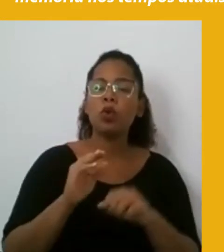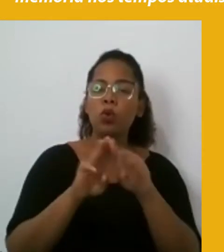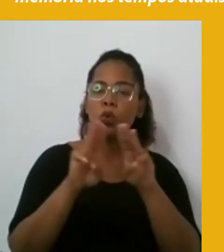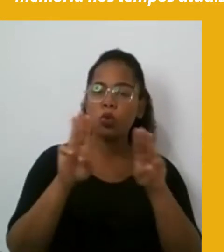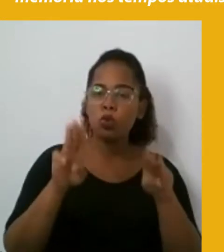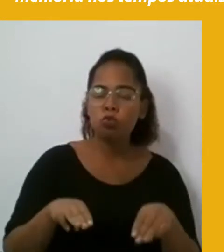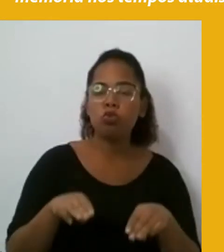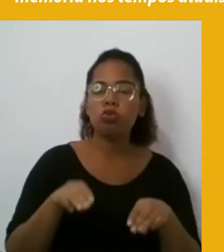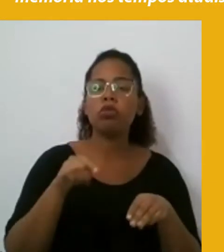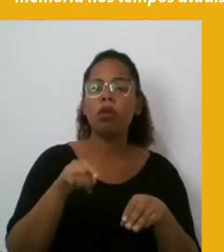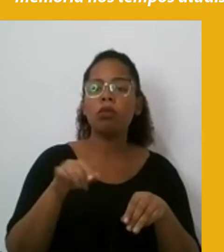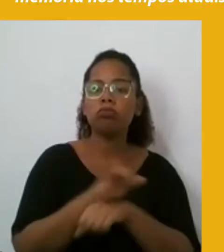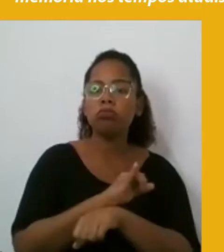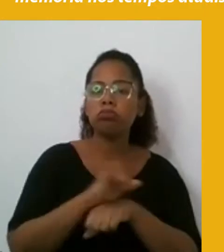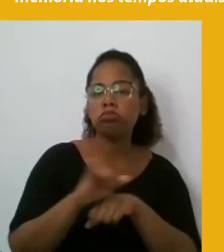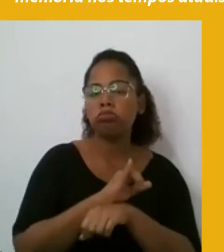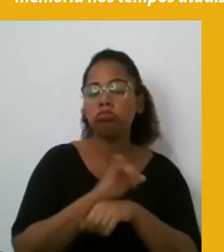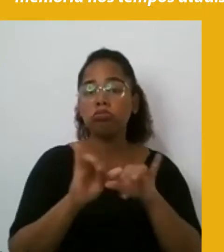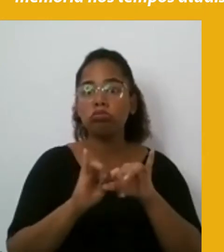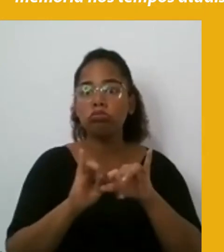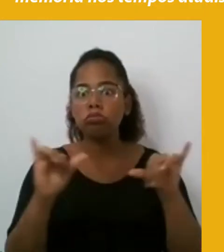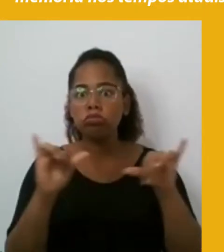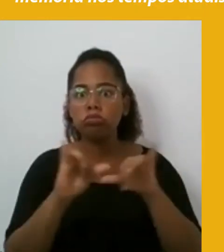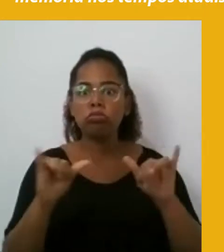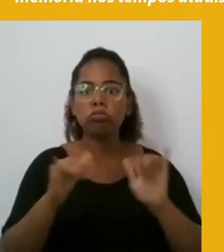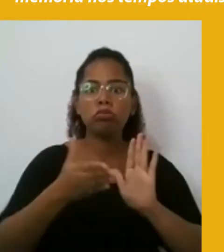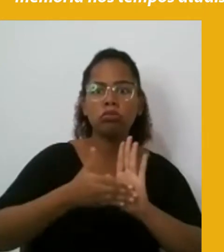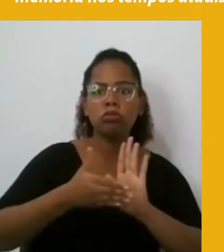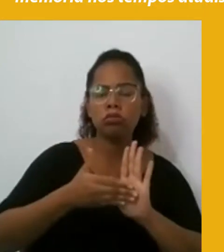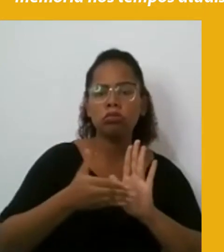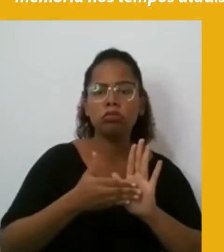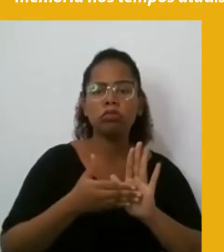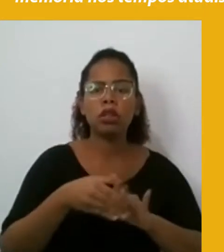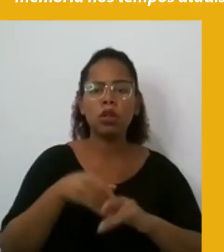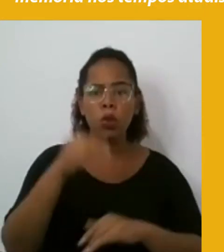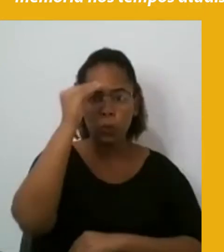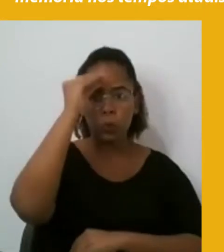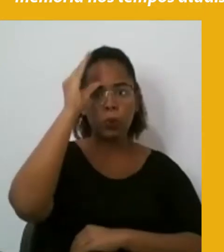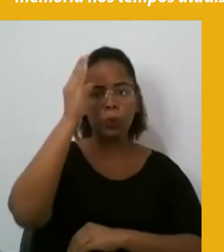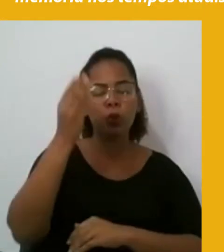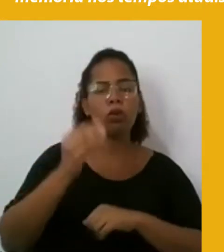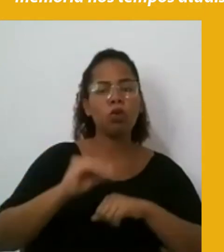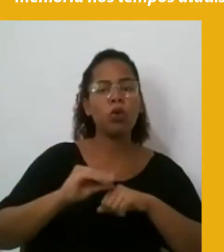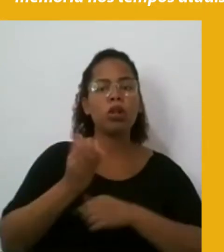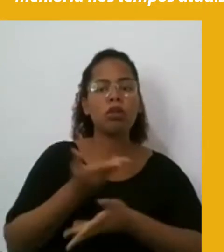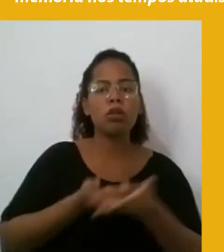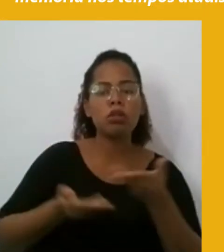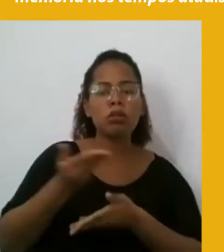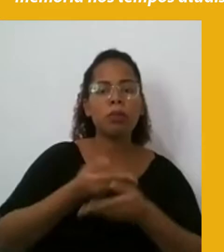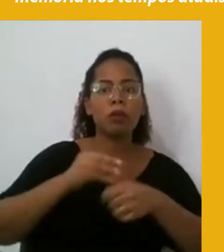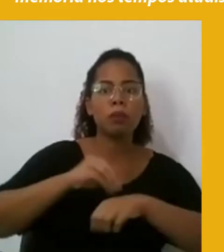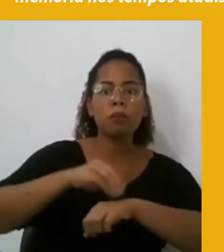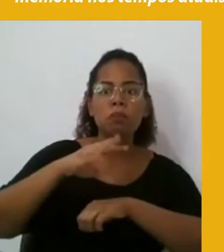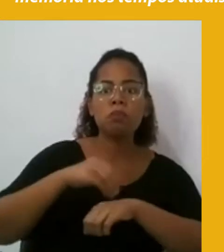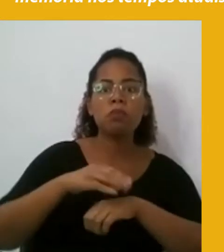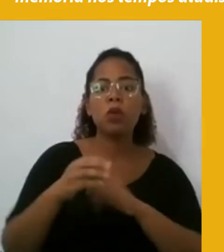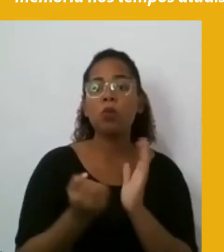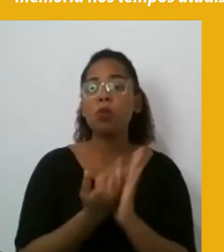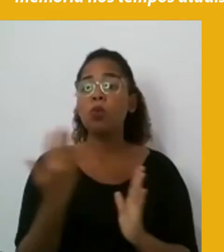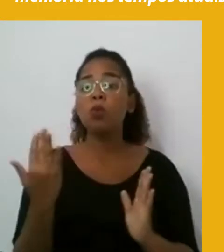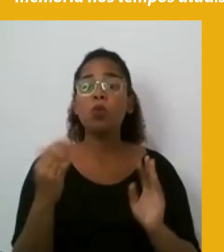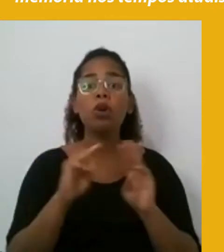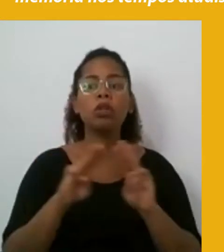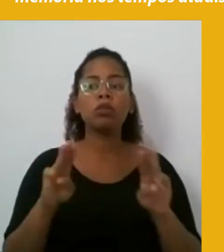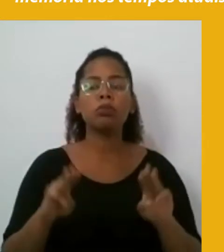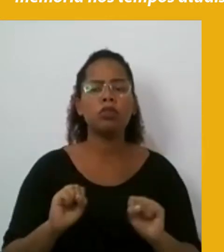as suas exposições temporárias, de caráter permanente? Então, assim, nós precisamos aqui ver, que